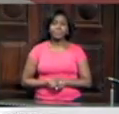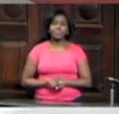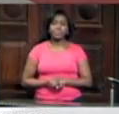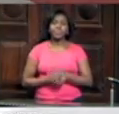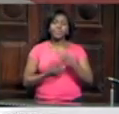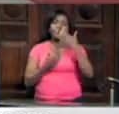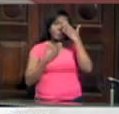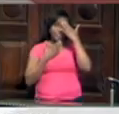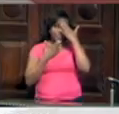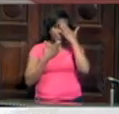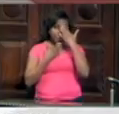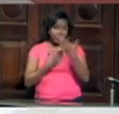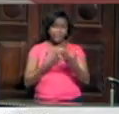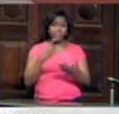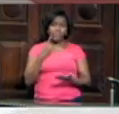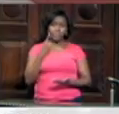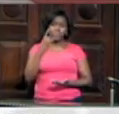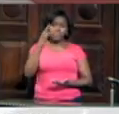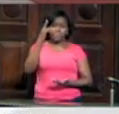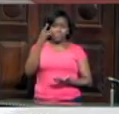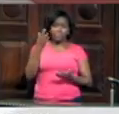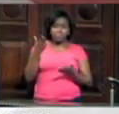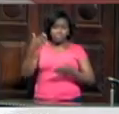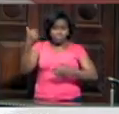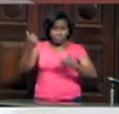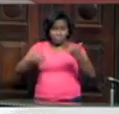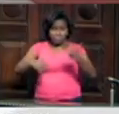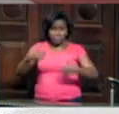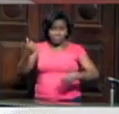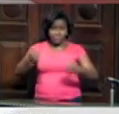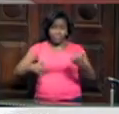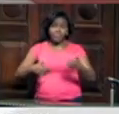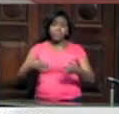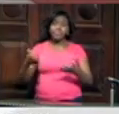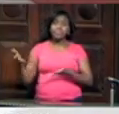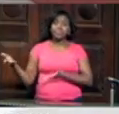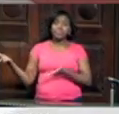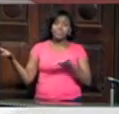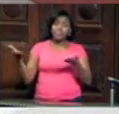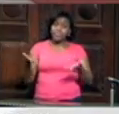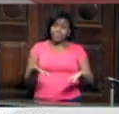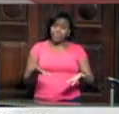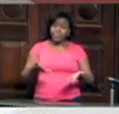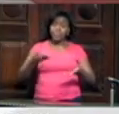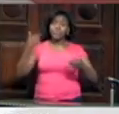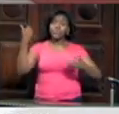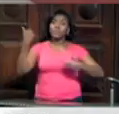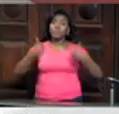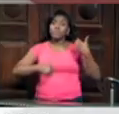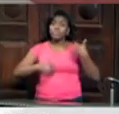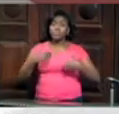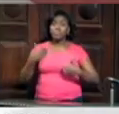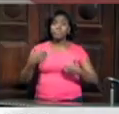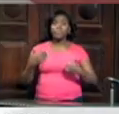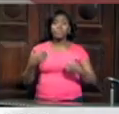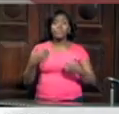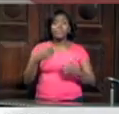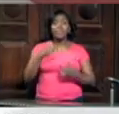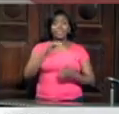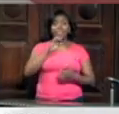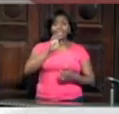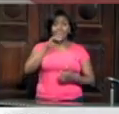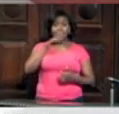Obrigado, doutor Omar da Rosa dos Santos. Convido também agora para fazer uso da palavra o excelentíssimo